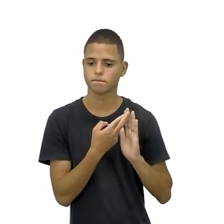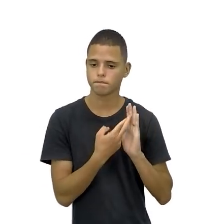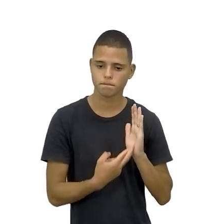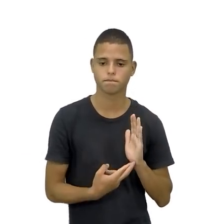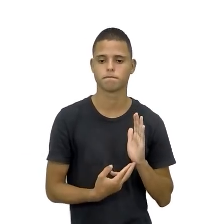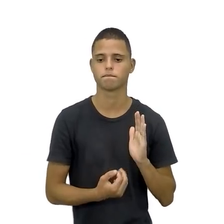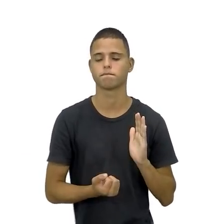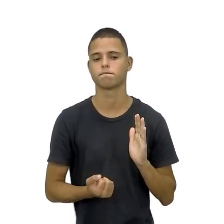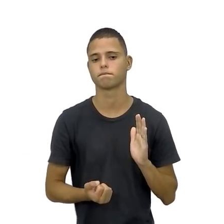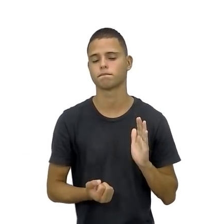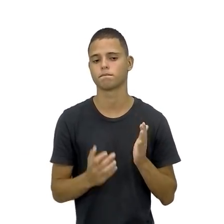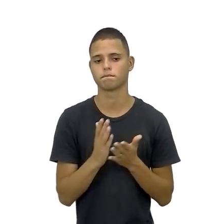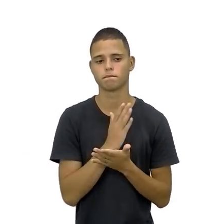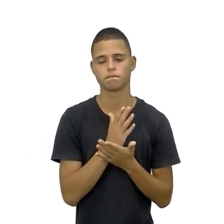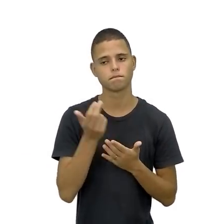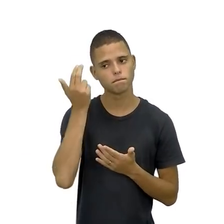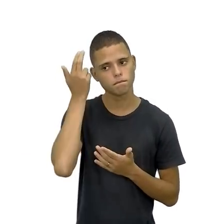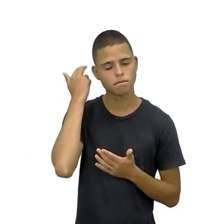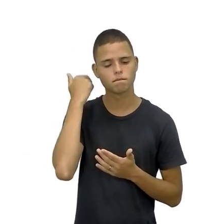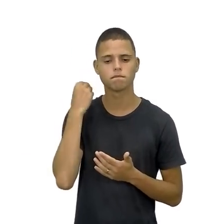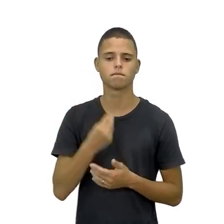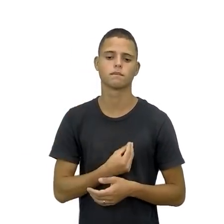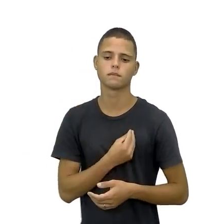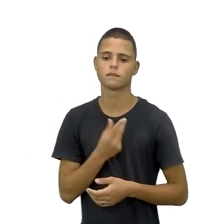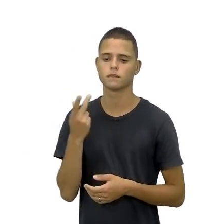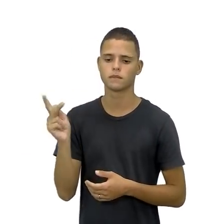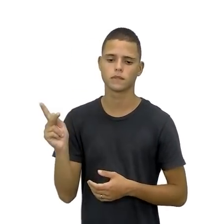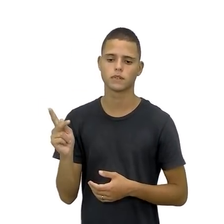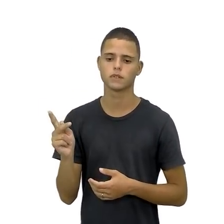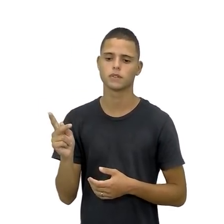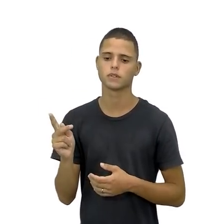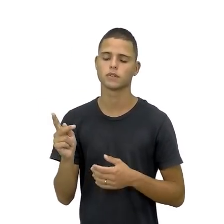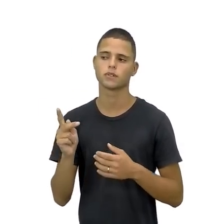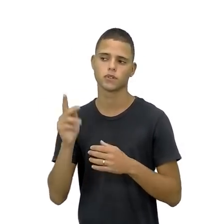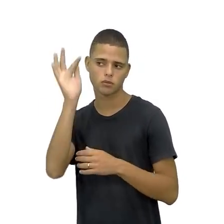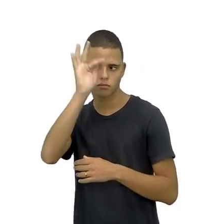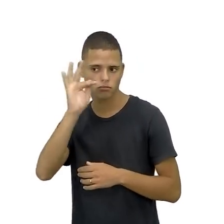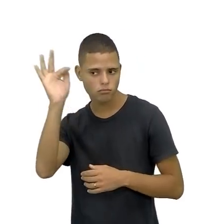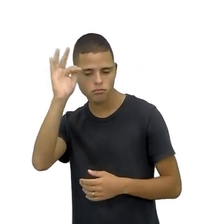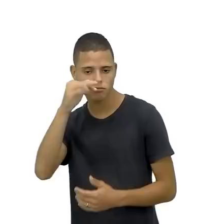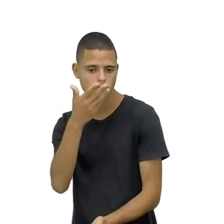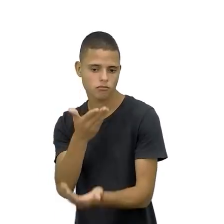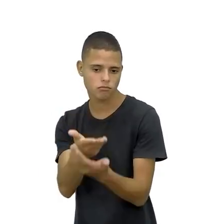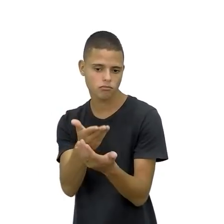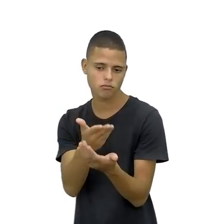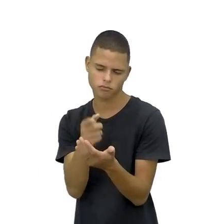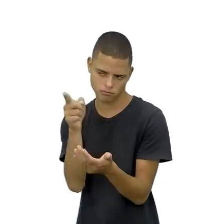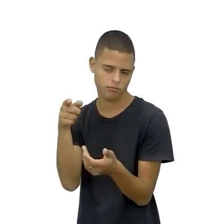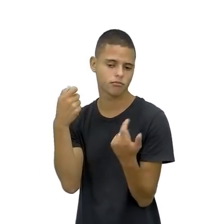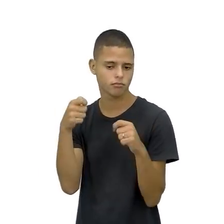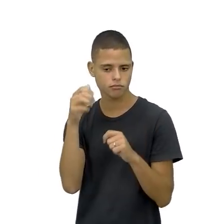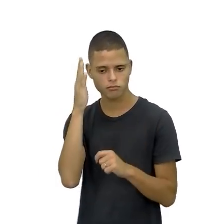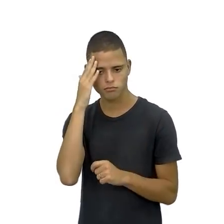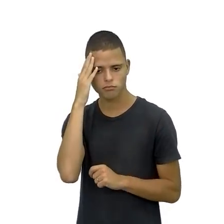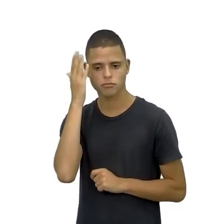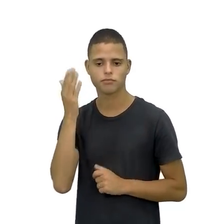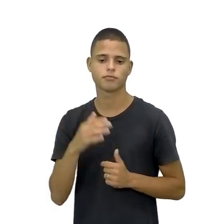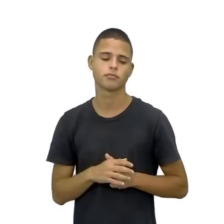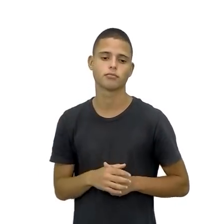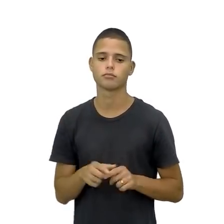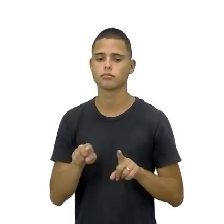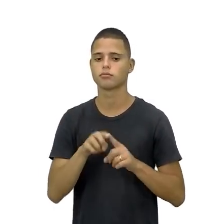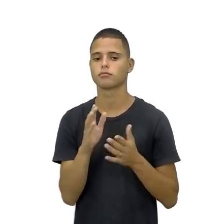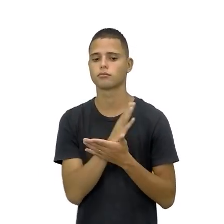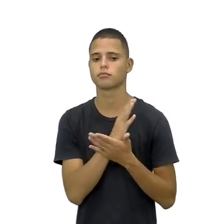né, na vida prática deles, quando vão para o ensino superior, textos argumentativos, né,